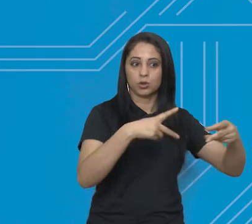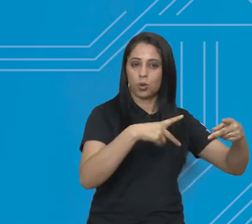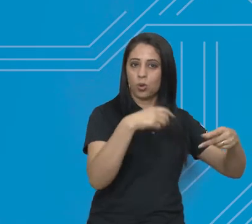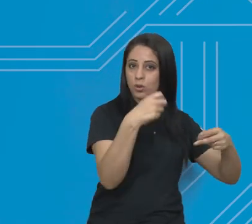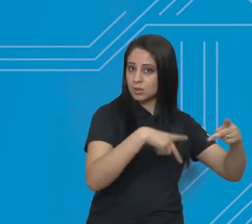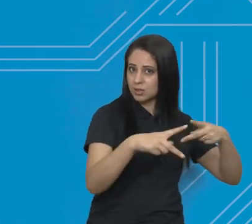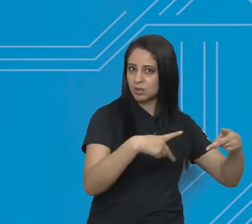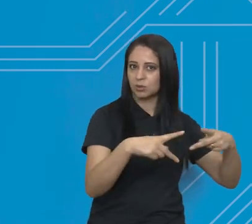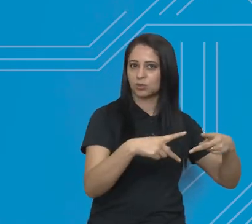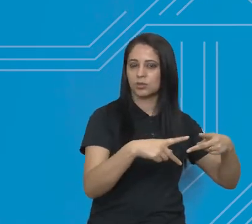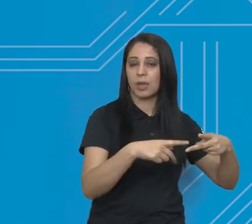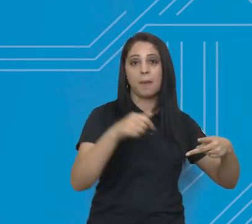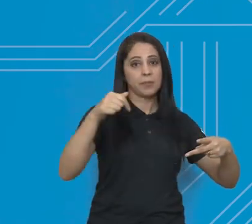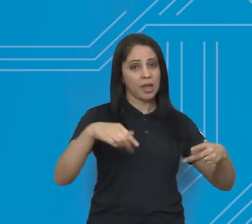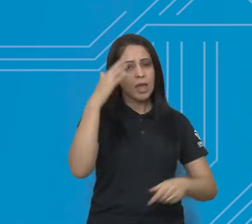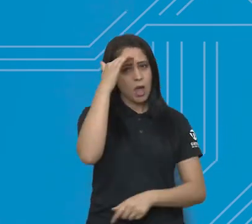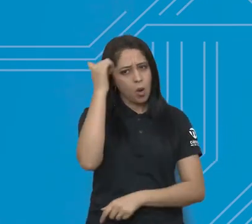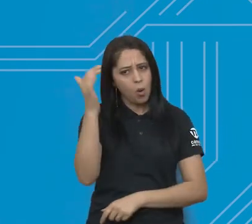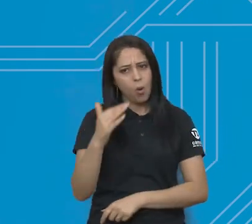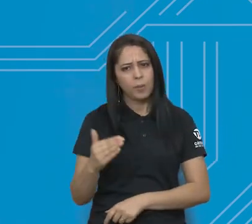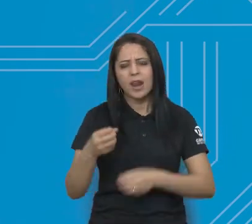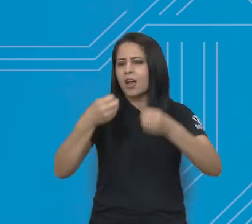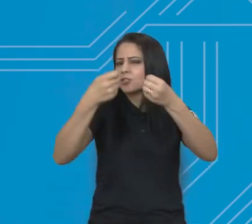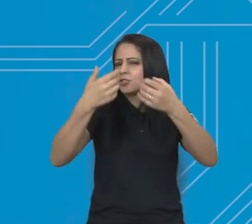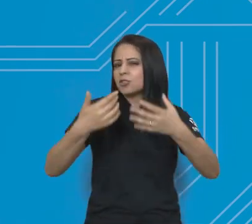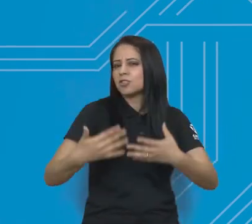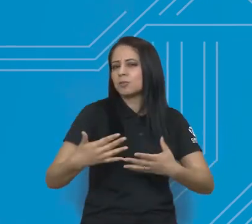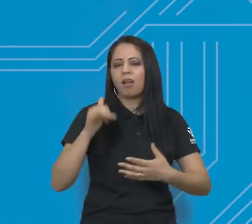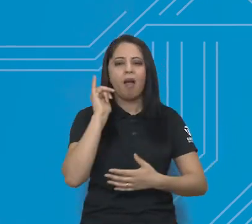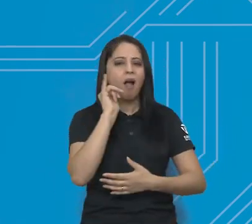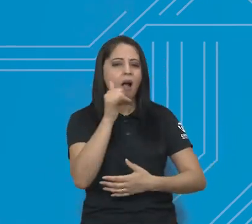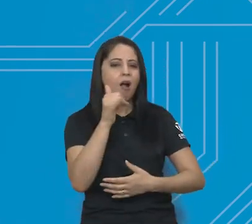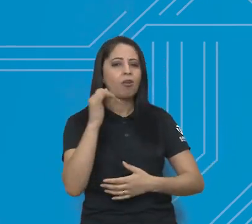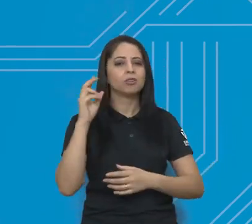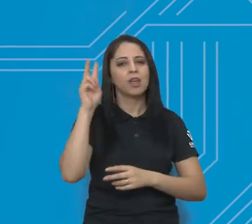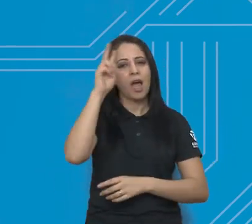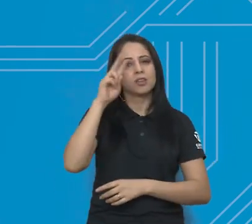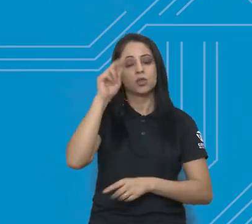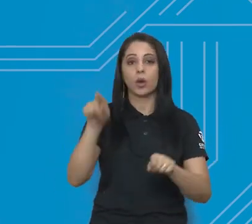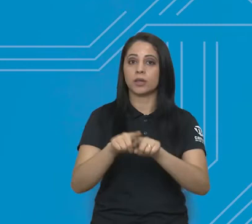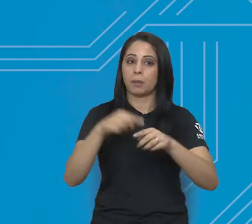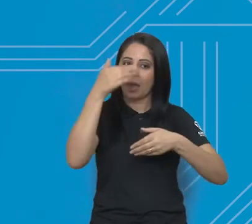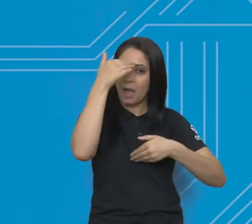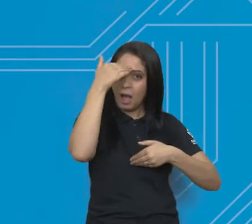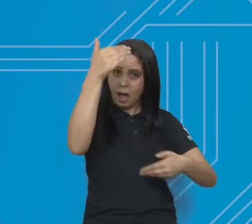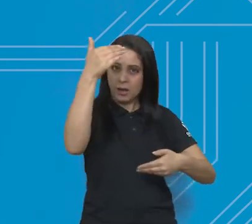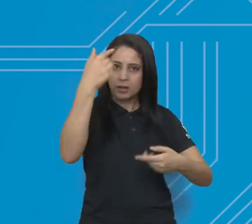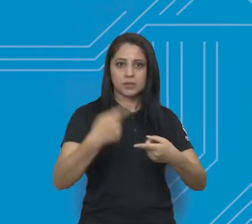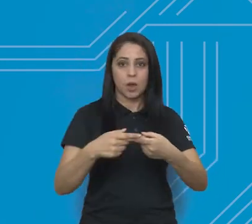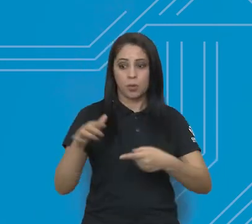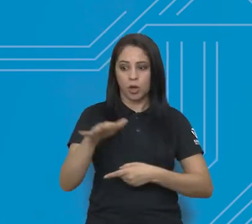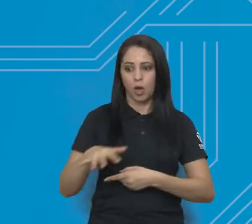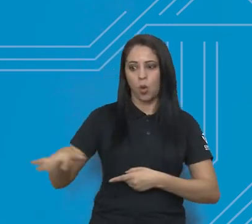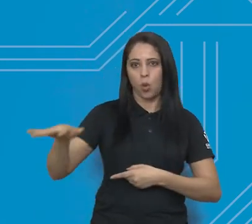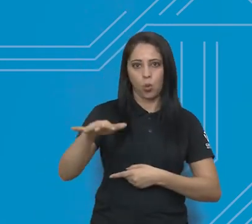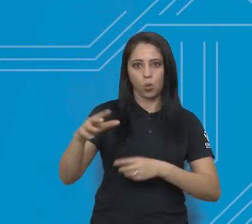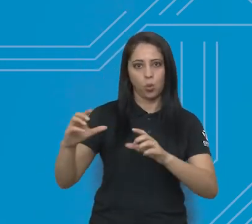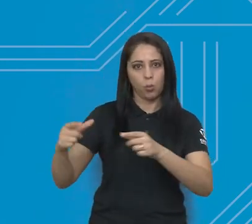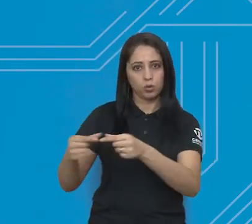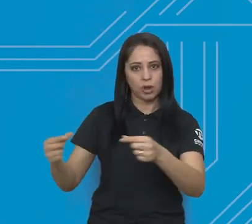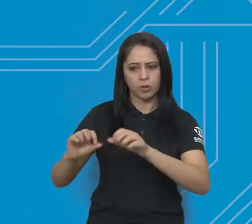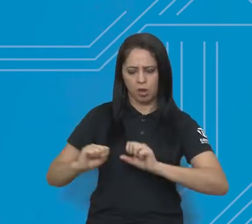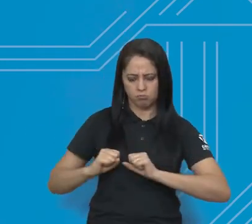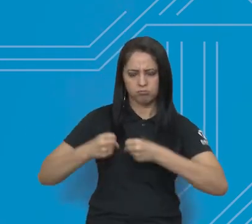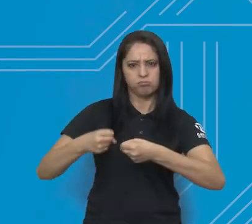a Câmara realizou uma homenagem especial para contar um pouquinho dessa história e agradecer pelo trabalho e dedicação da